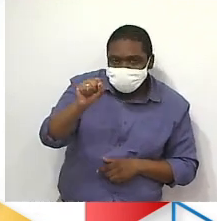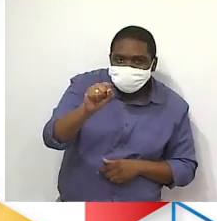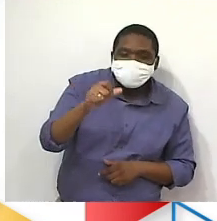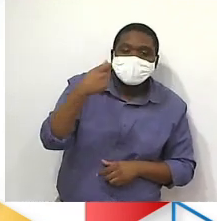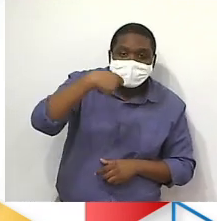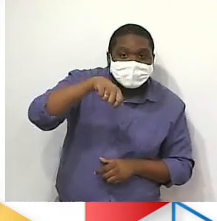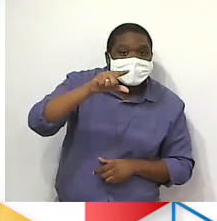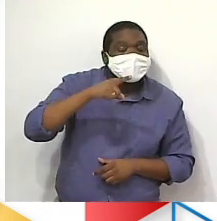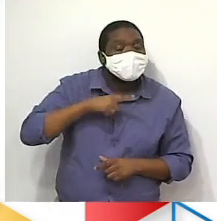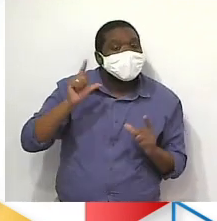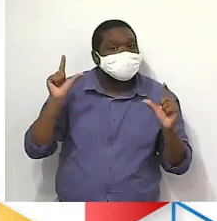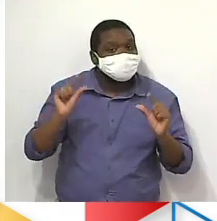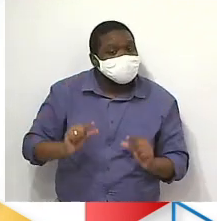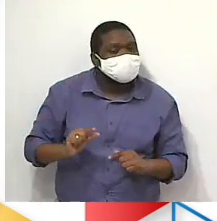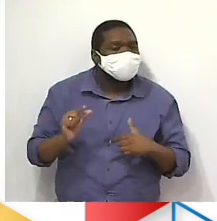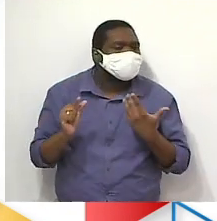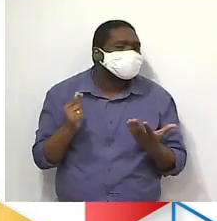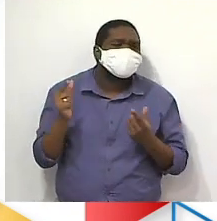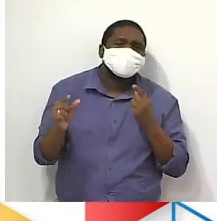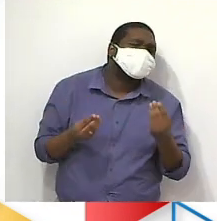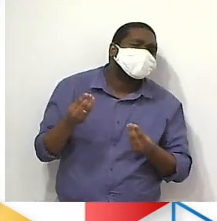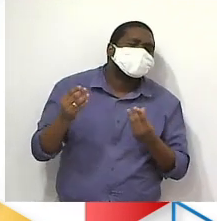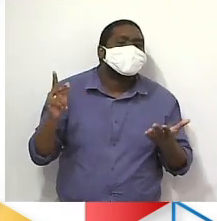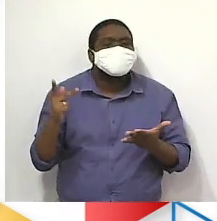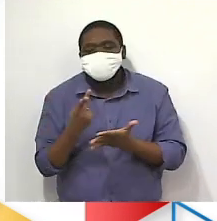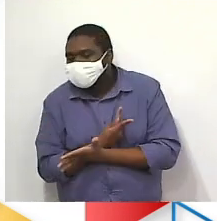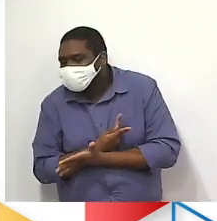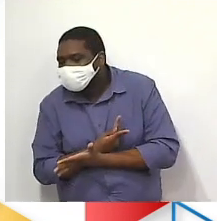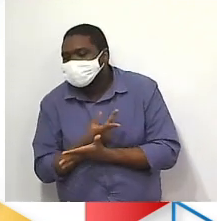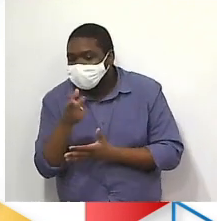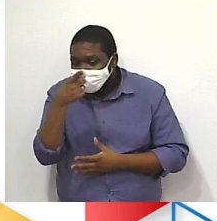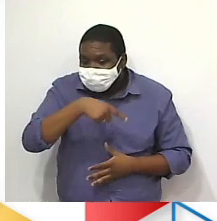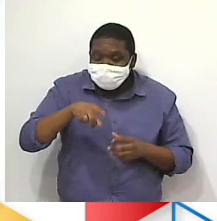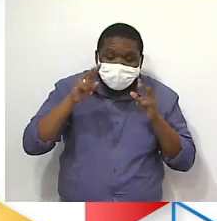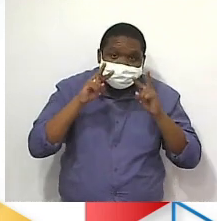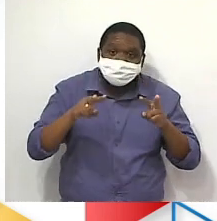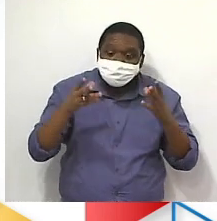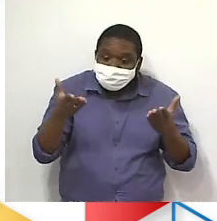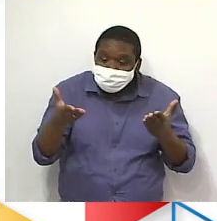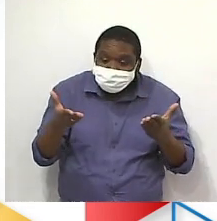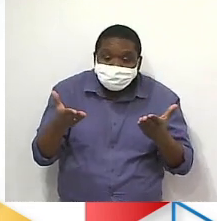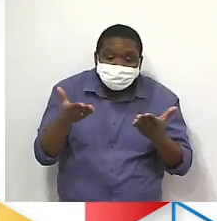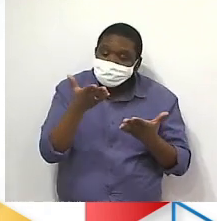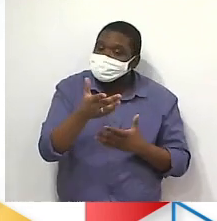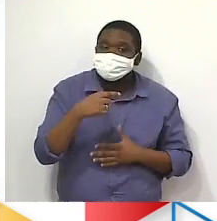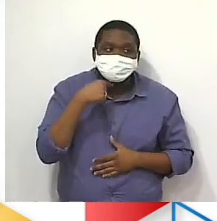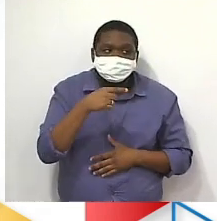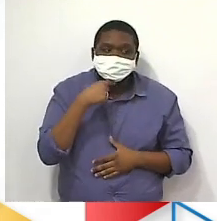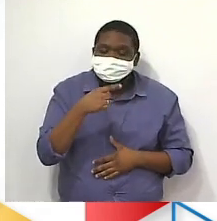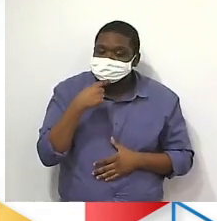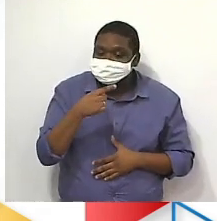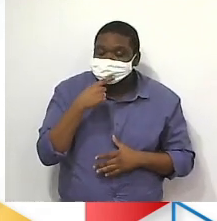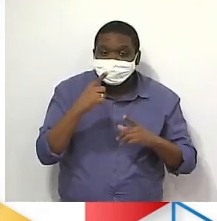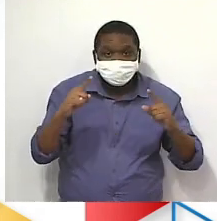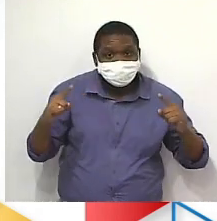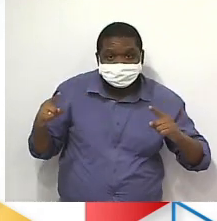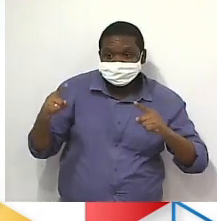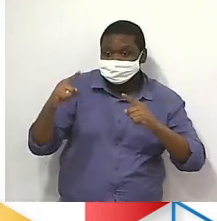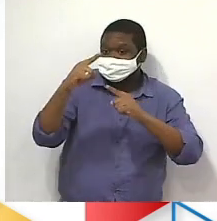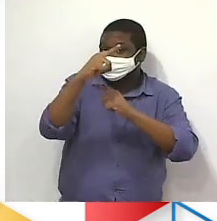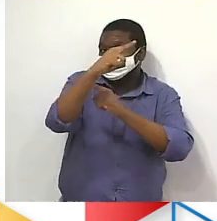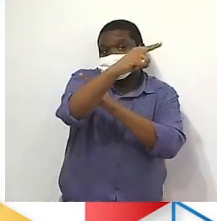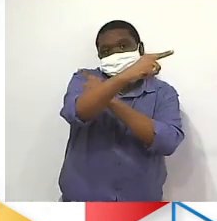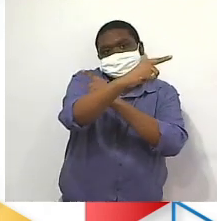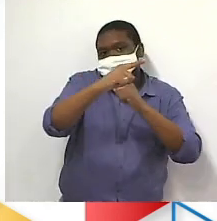que ser menor. E o que é que ia acontecer? A mesma coisa vocês viram aqui no quadro. Não vai coincidir, não vai fechar. Então, se